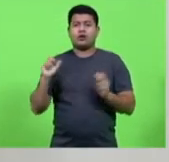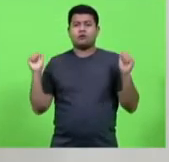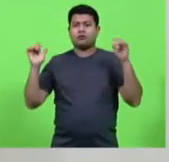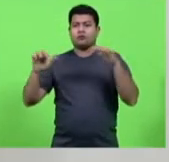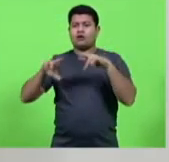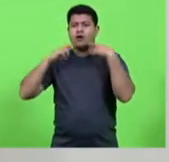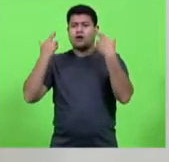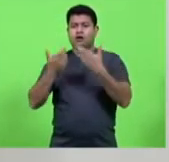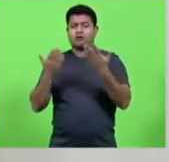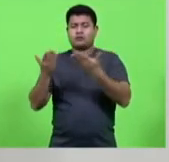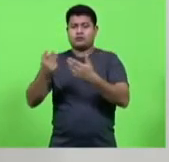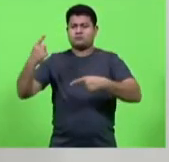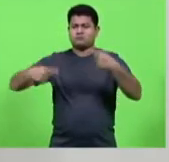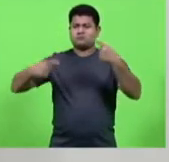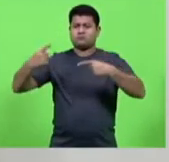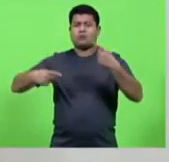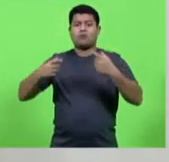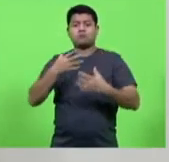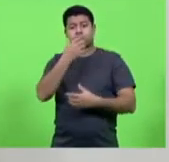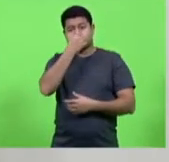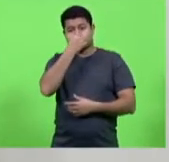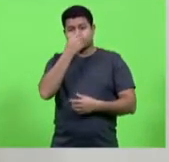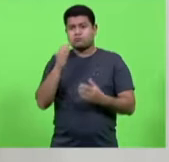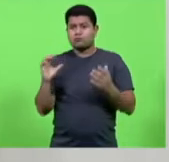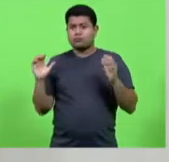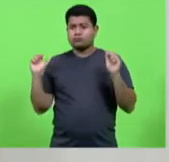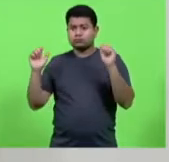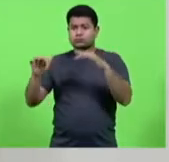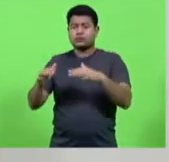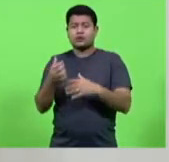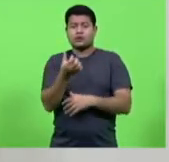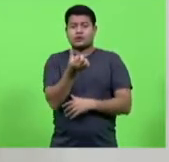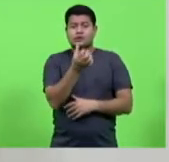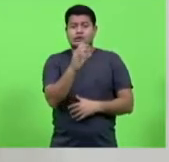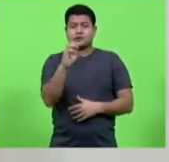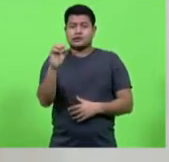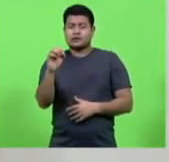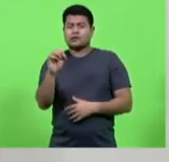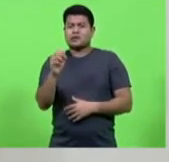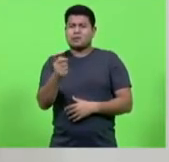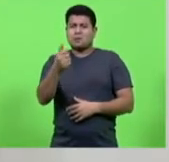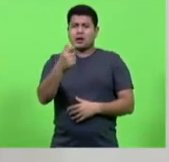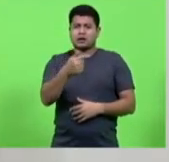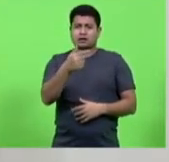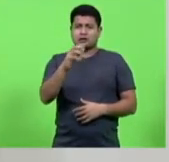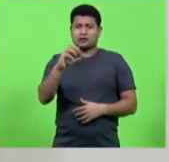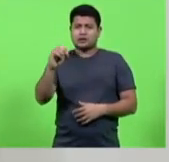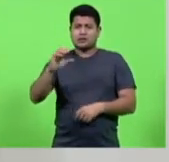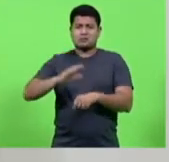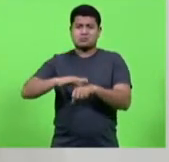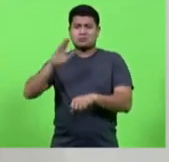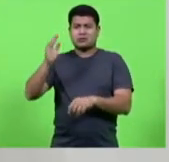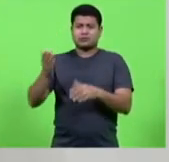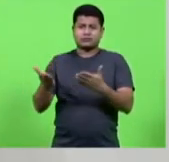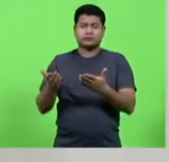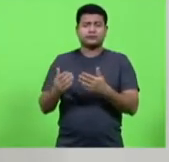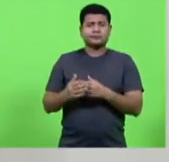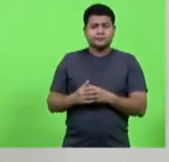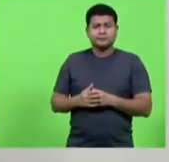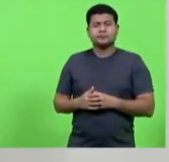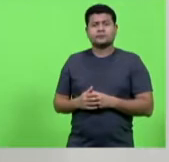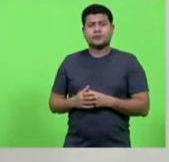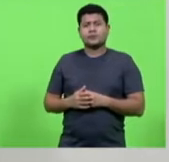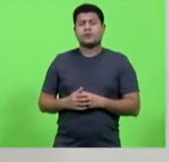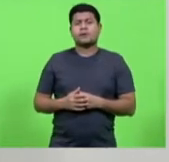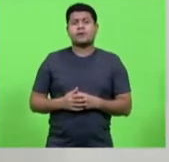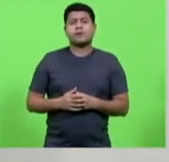assunto e a casa estava cheia. Tivemos lá mais de 600, 700 pessoas presentes, quando digo numa noite fria de chuva, inclusive no alto